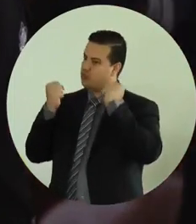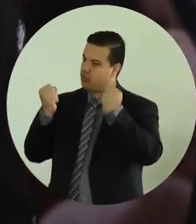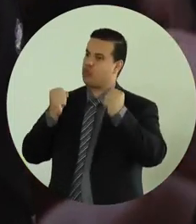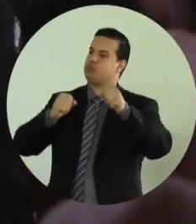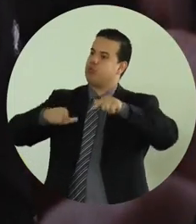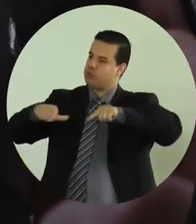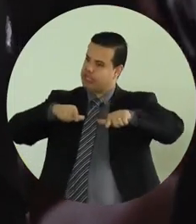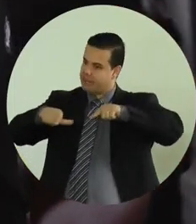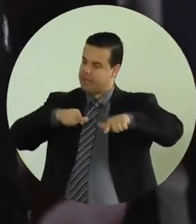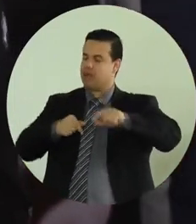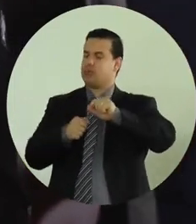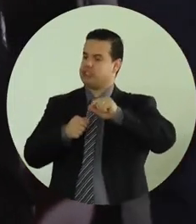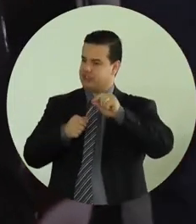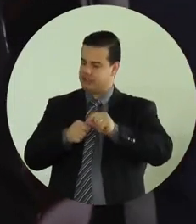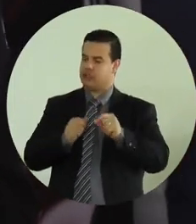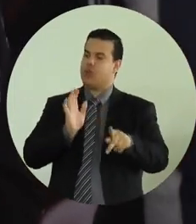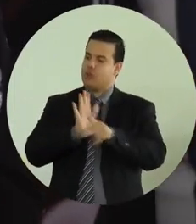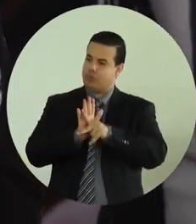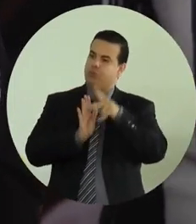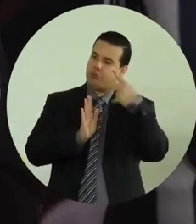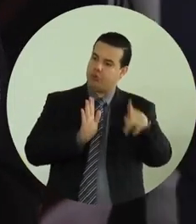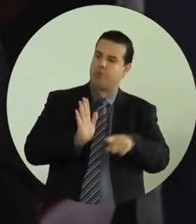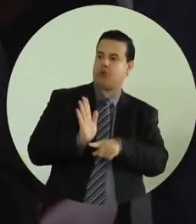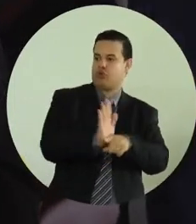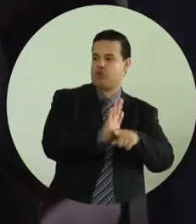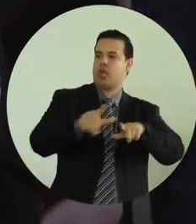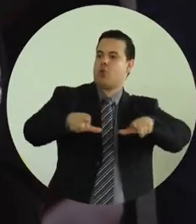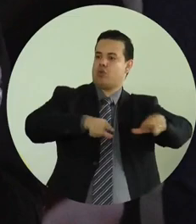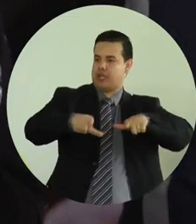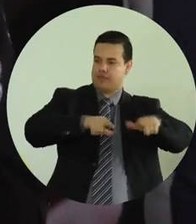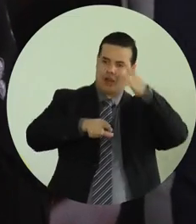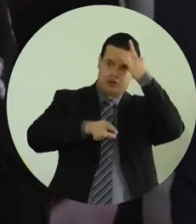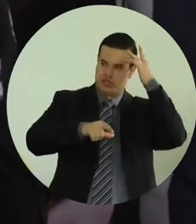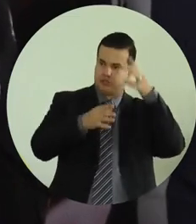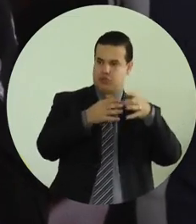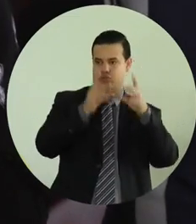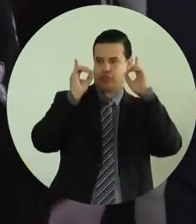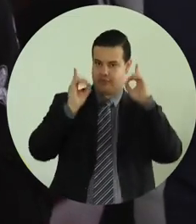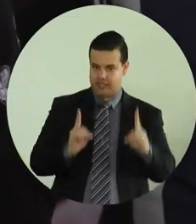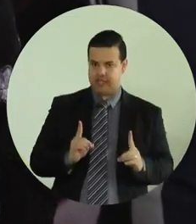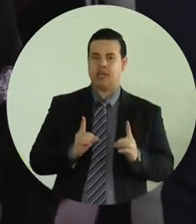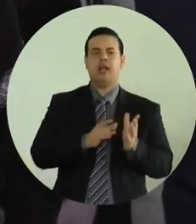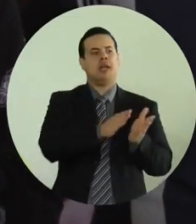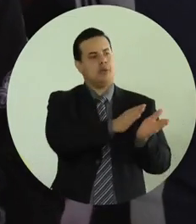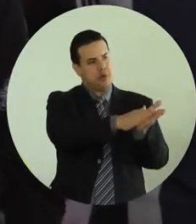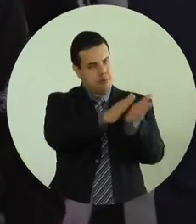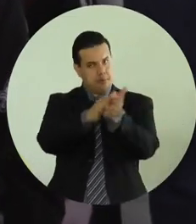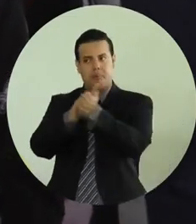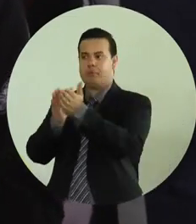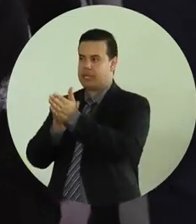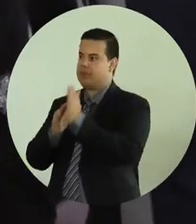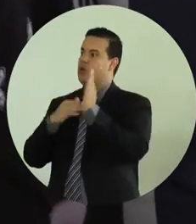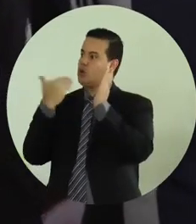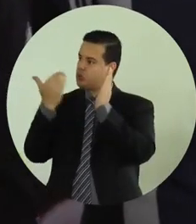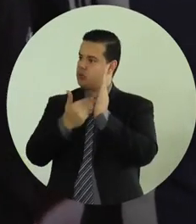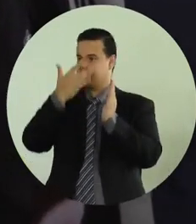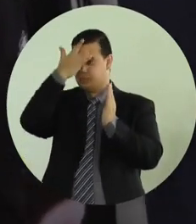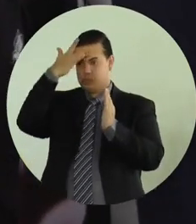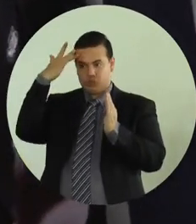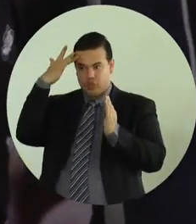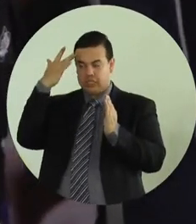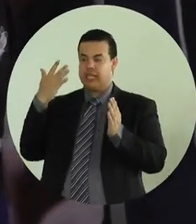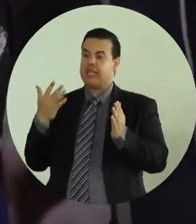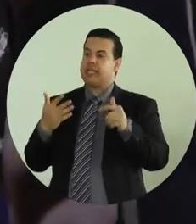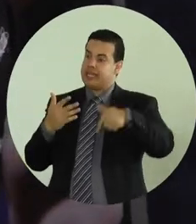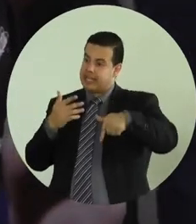o trabalho em prol da empregabilidade das pessoas com deficiência. Então, parabéns de novo a todos os envolvidos e que